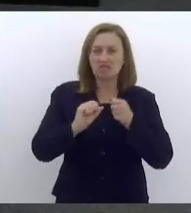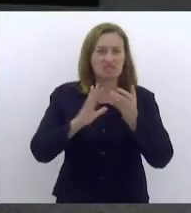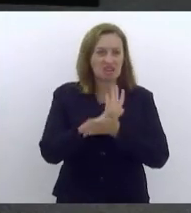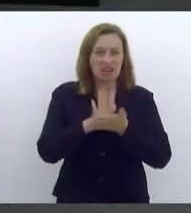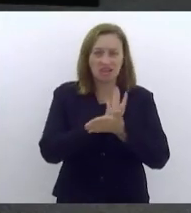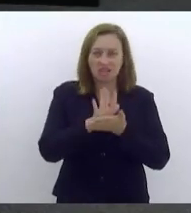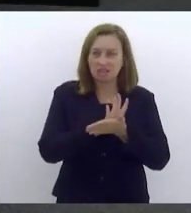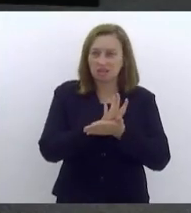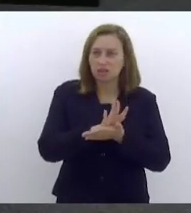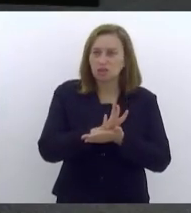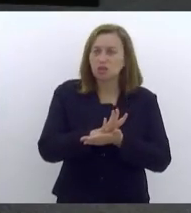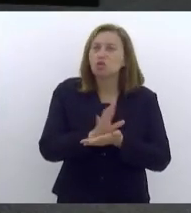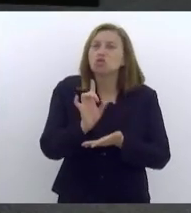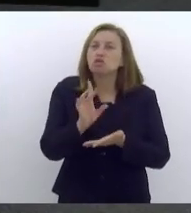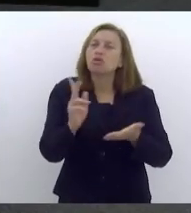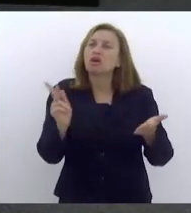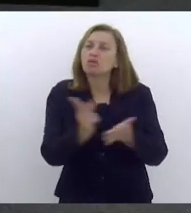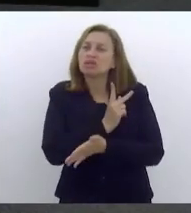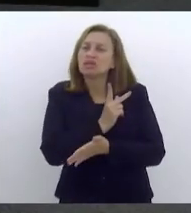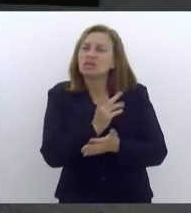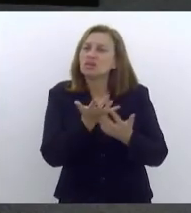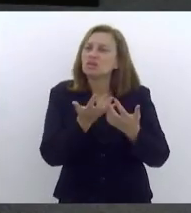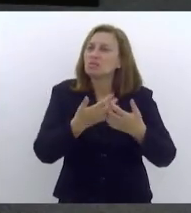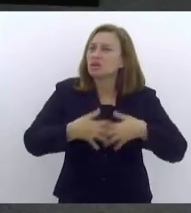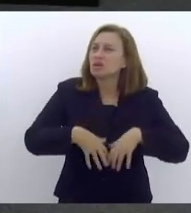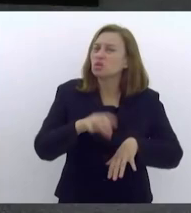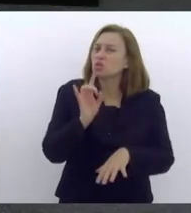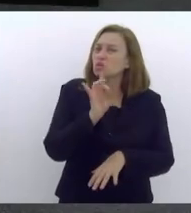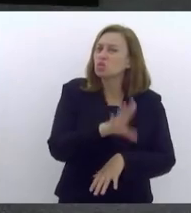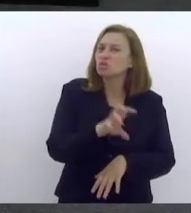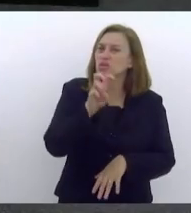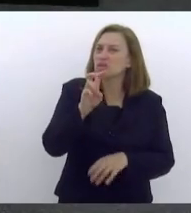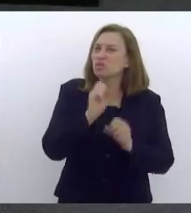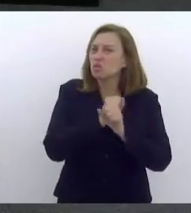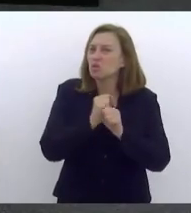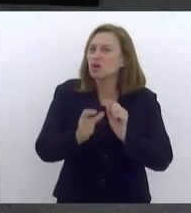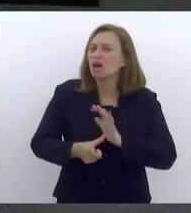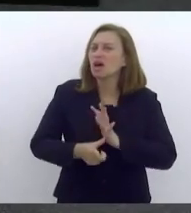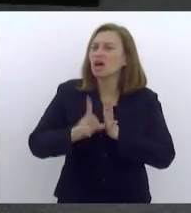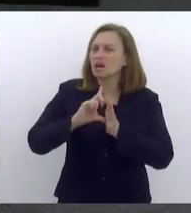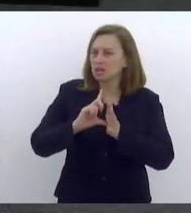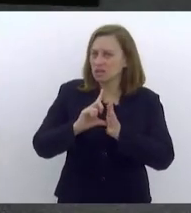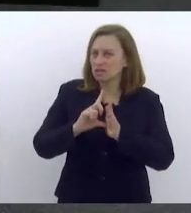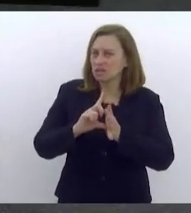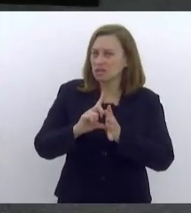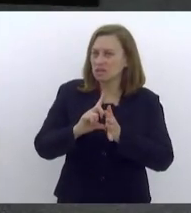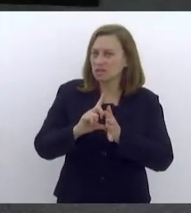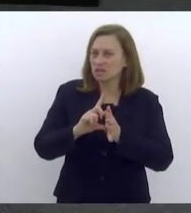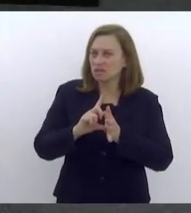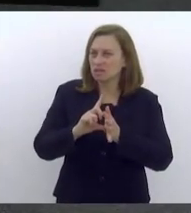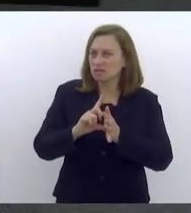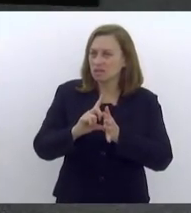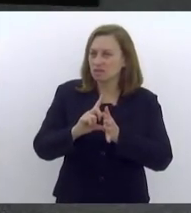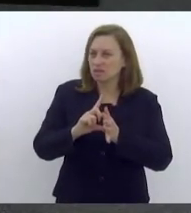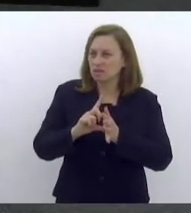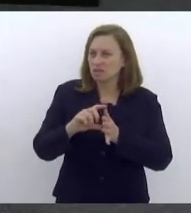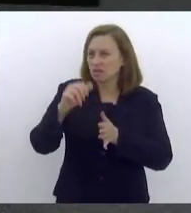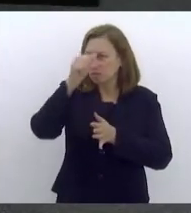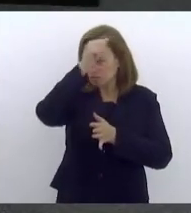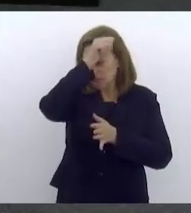única contenção que aconteceu em Petrópolis, nos últimos 5 anos, antes do retorno do